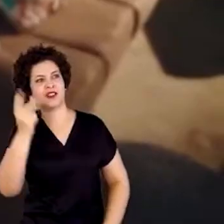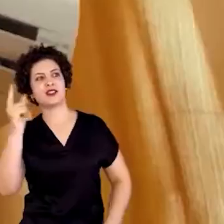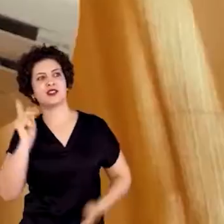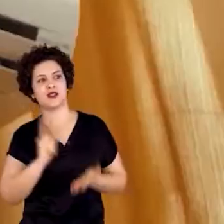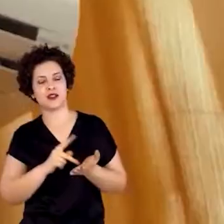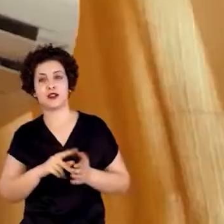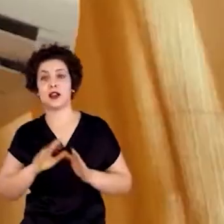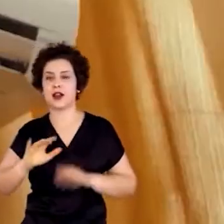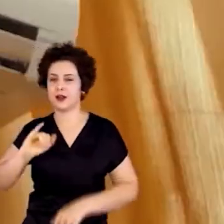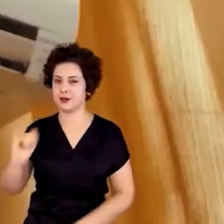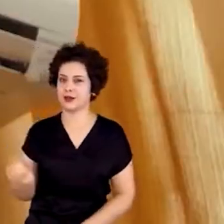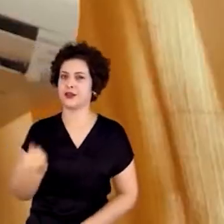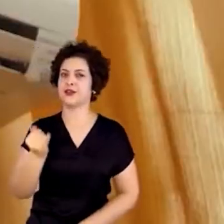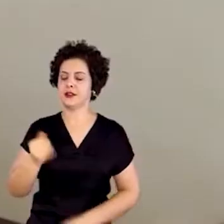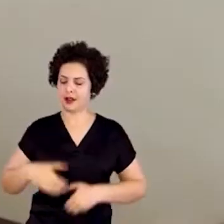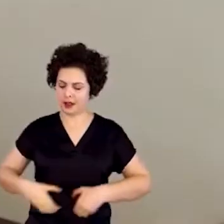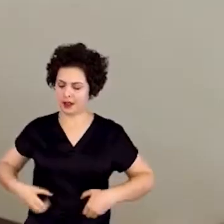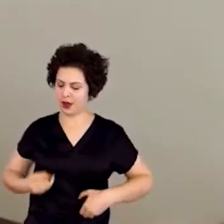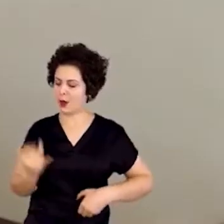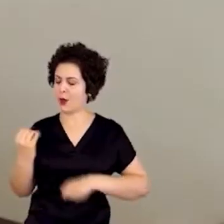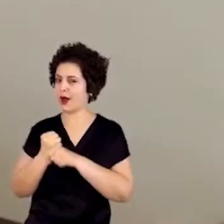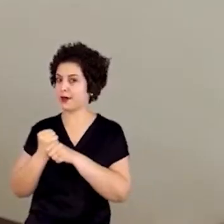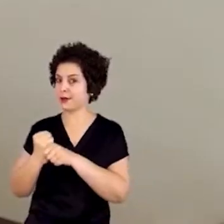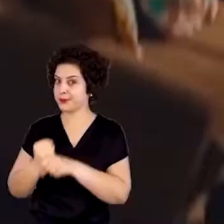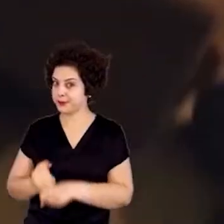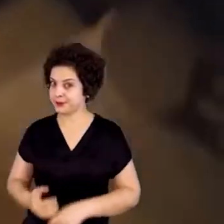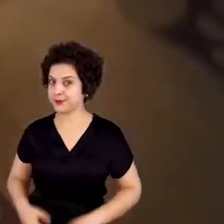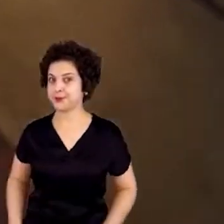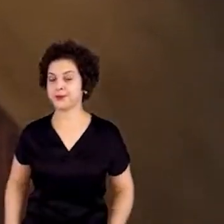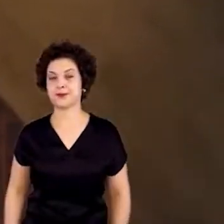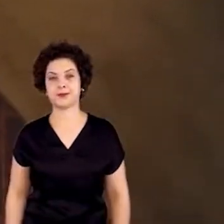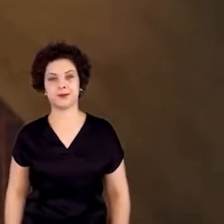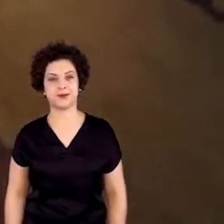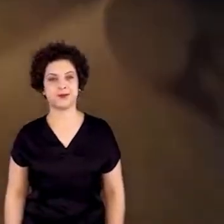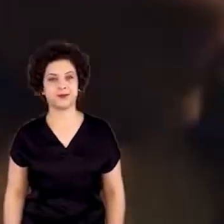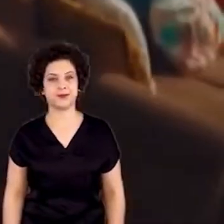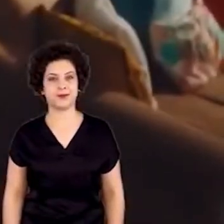mesmo. Falando nisso, quantos anos tem essa pochete, hein?